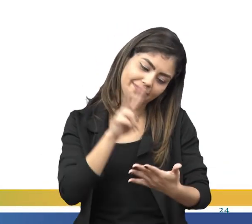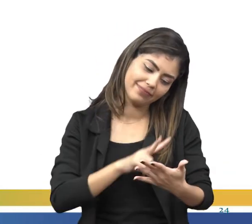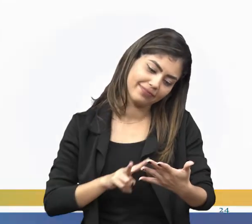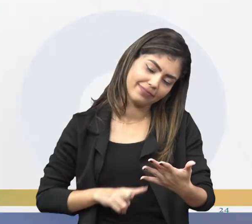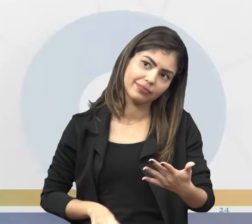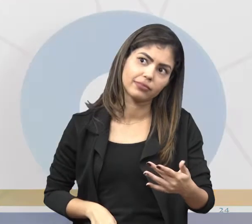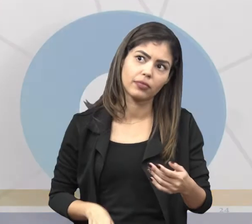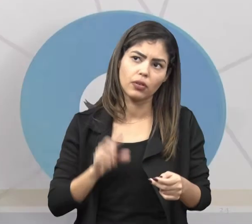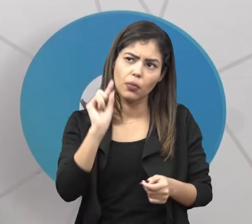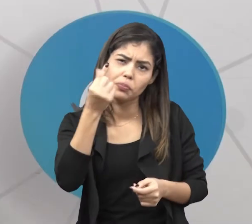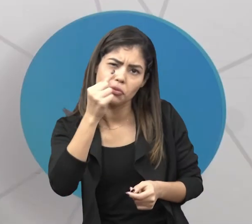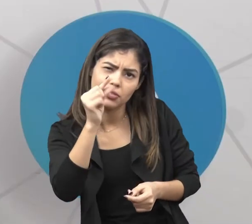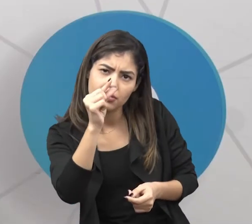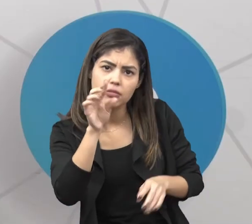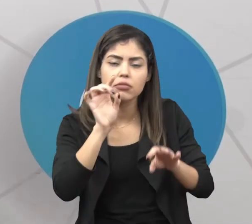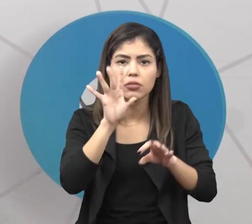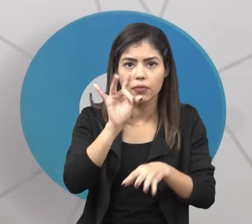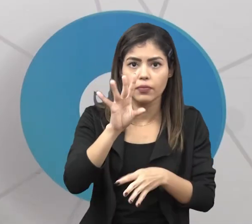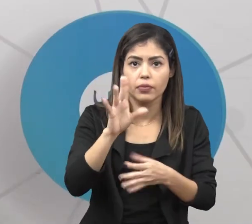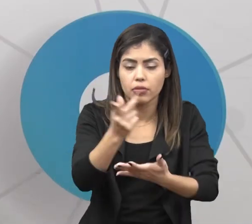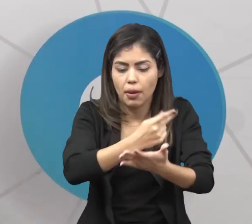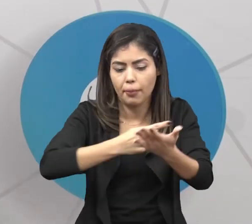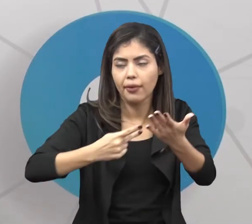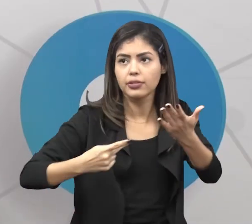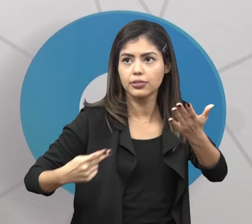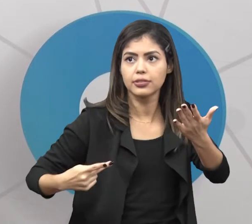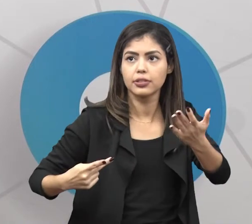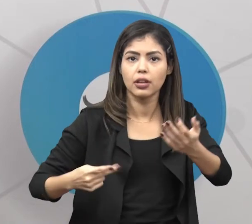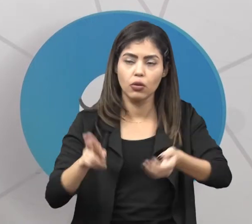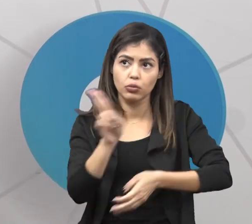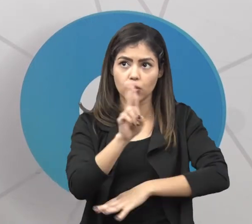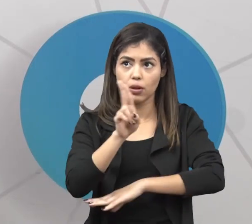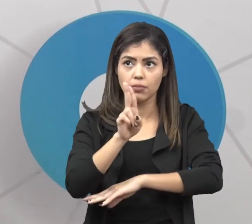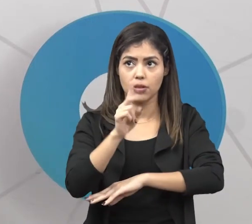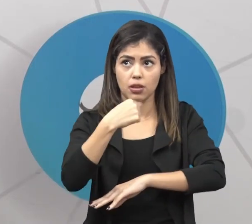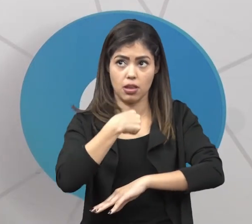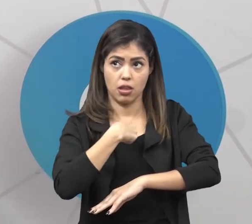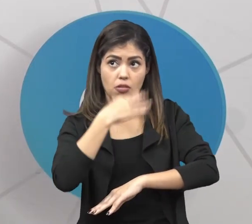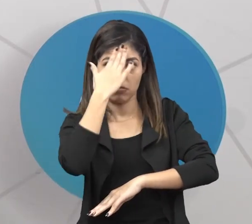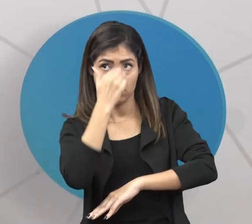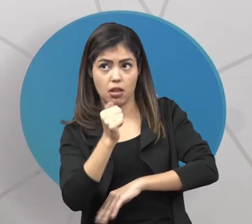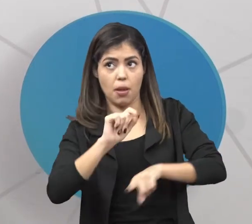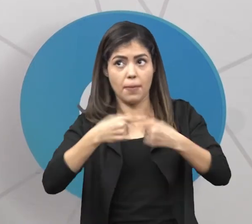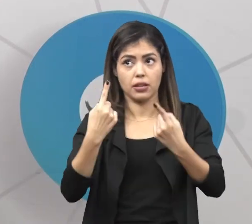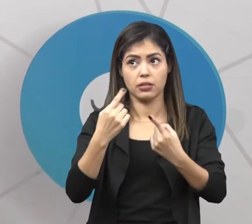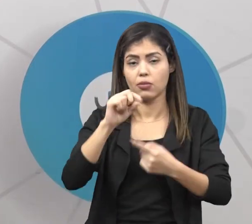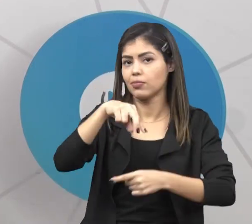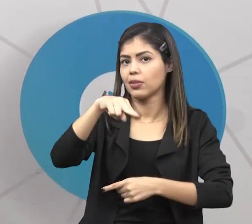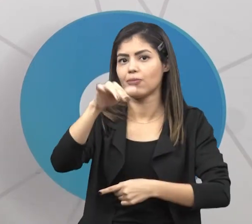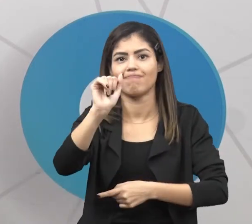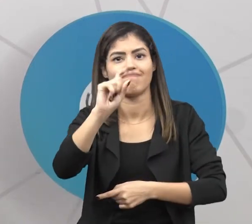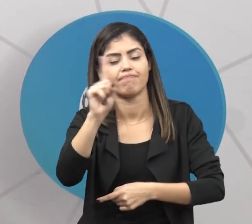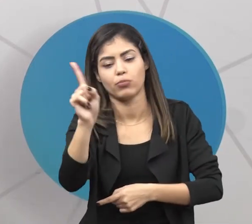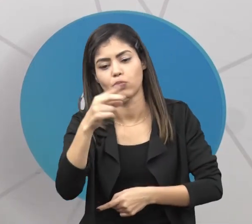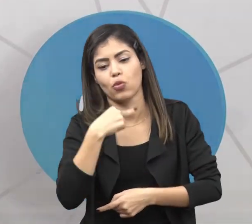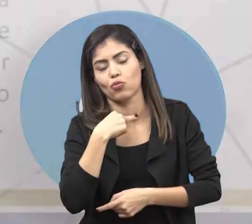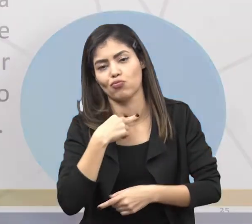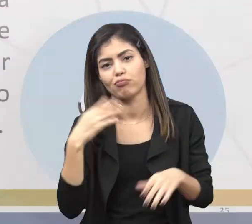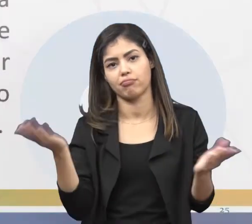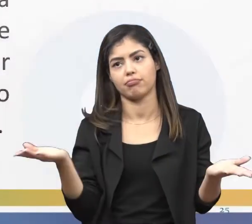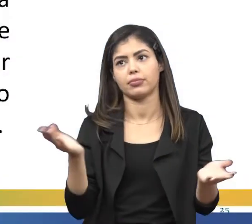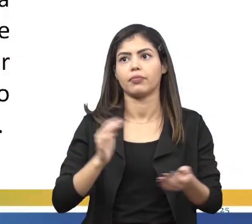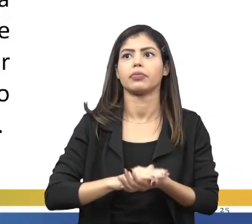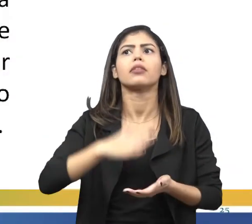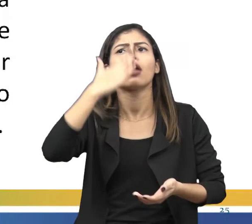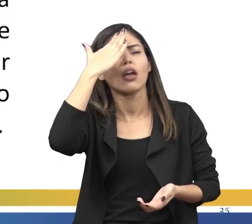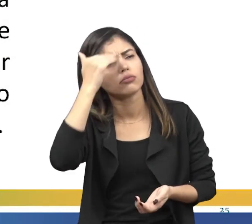um pouquinho também de uma crônica poética chamada Eu Sei, Mas Não Devia.